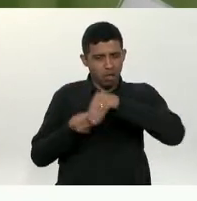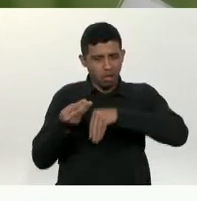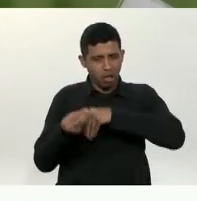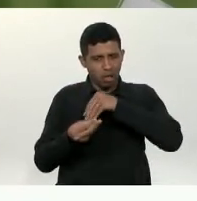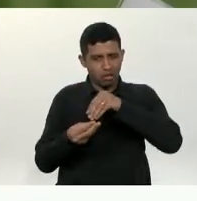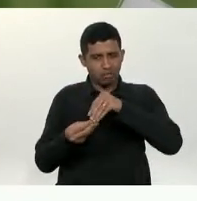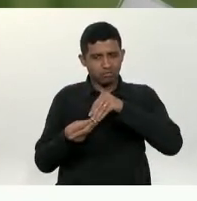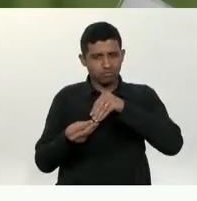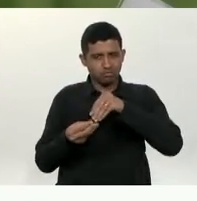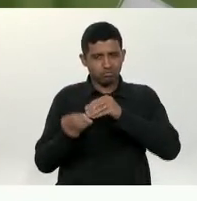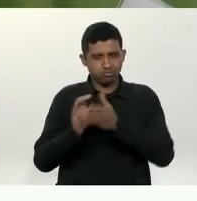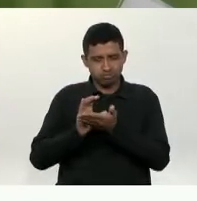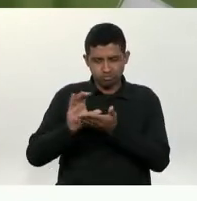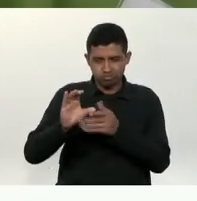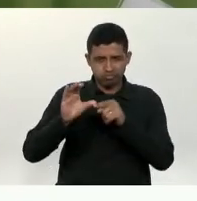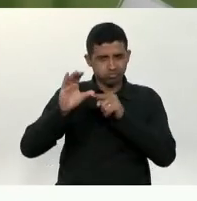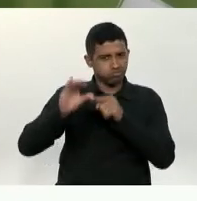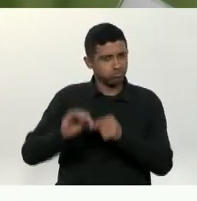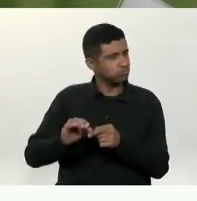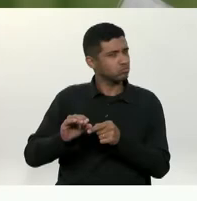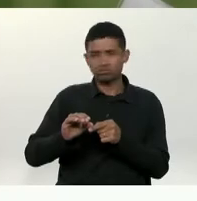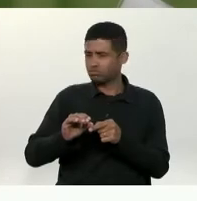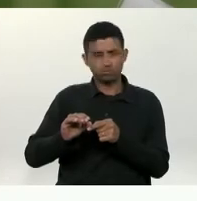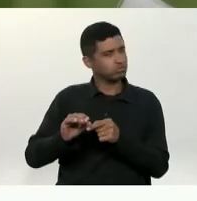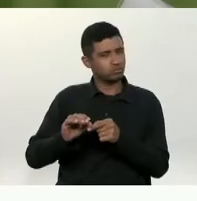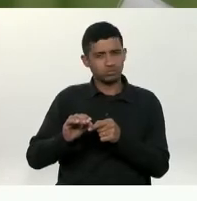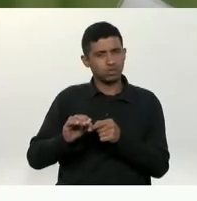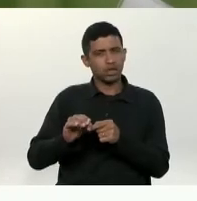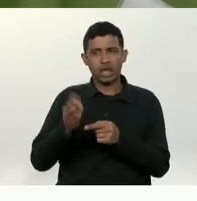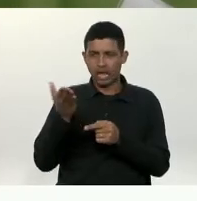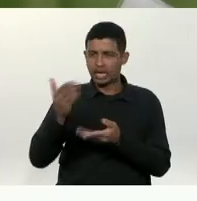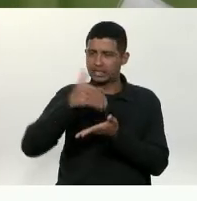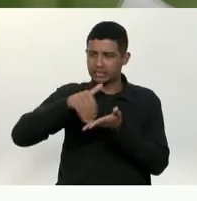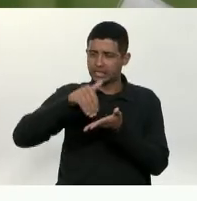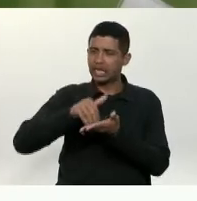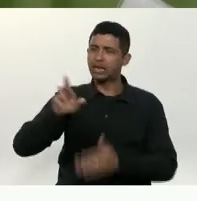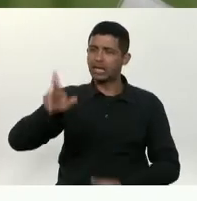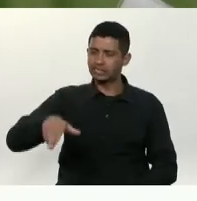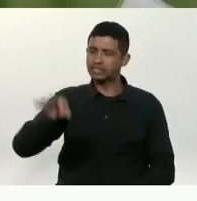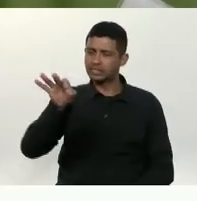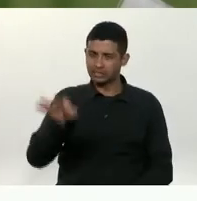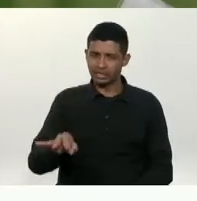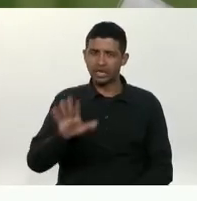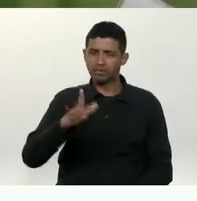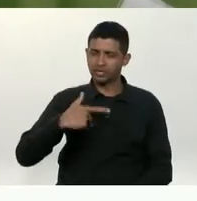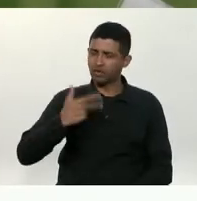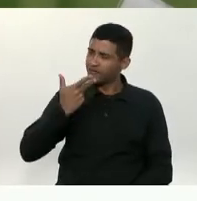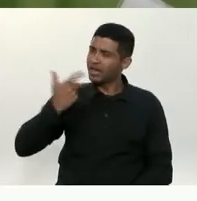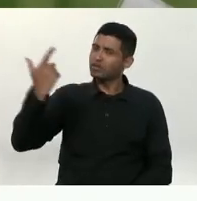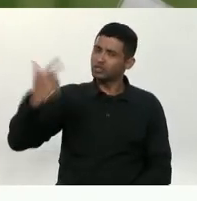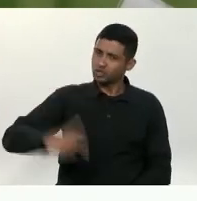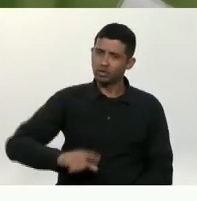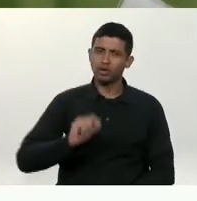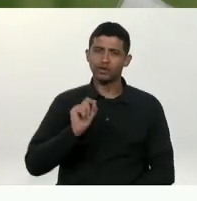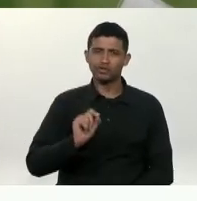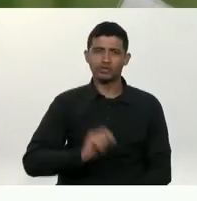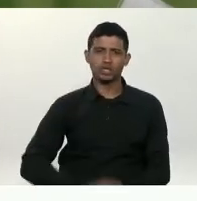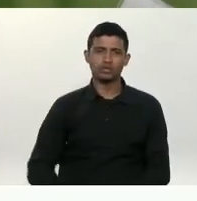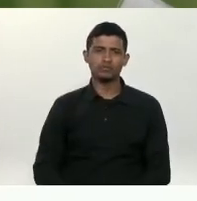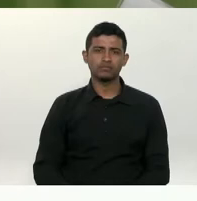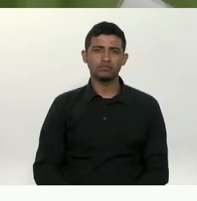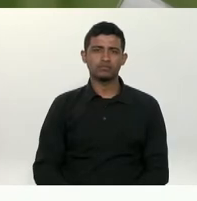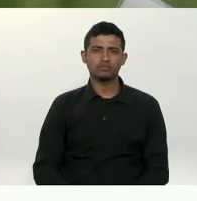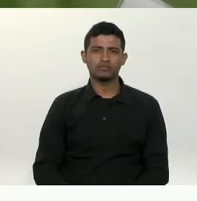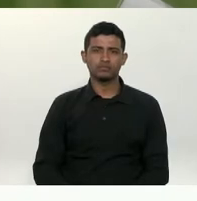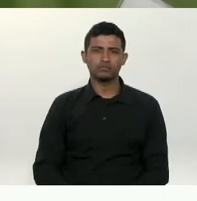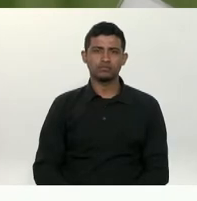dela. Eu acho que o nobre secretário está com toda a razão, mas volto a insistir, que, chamando os